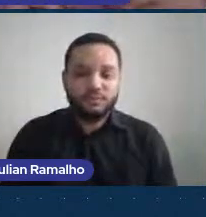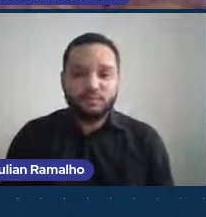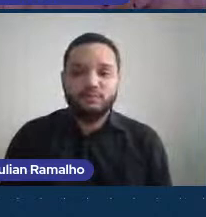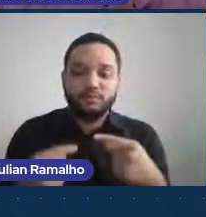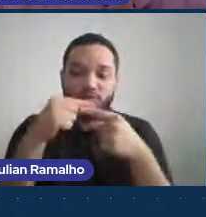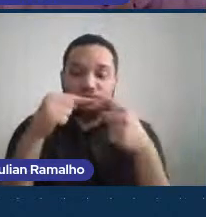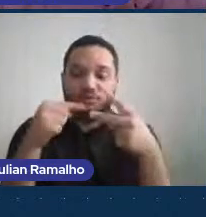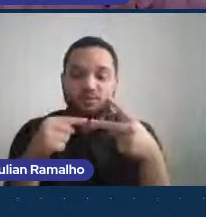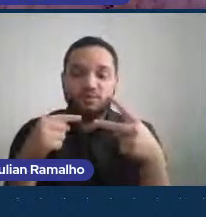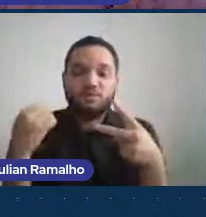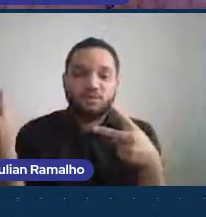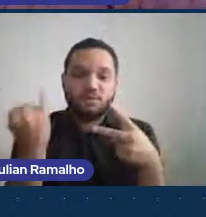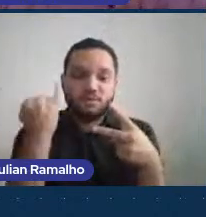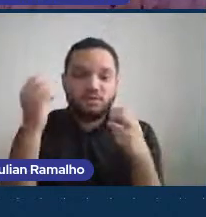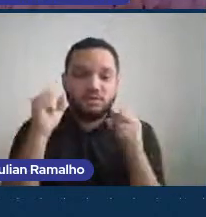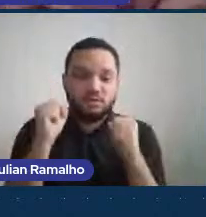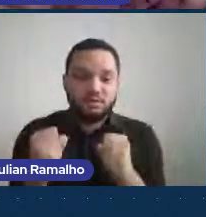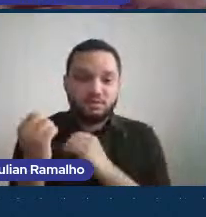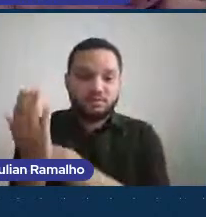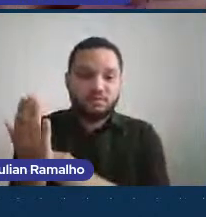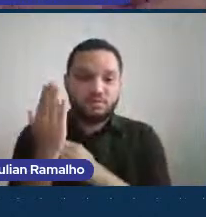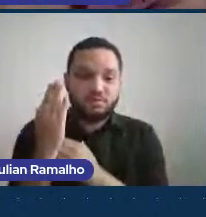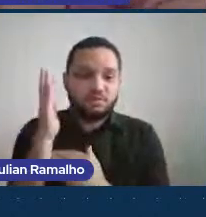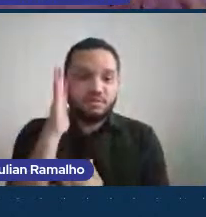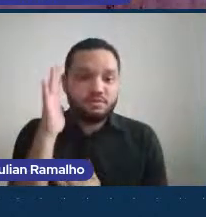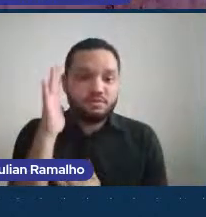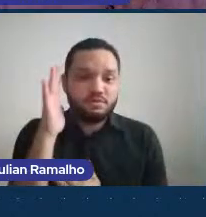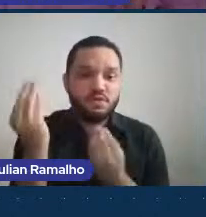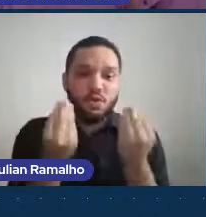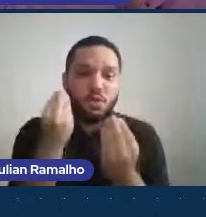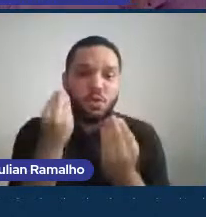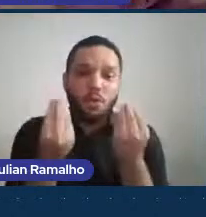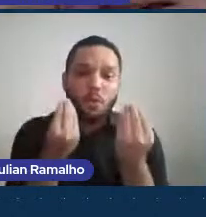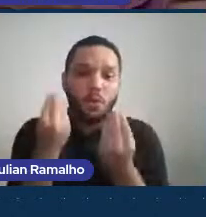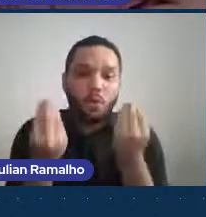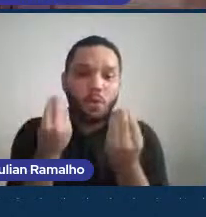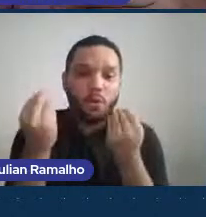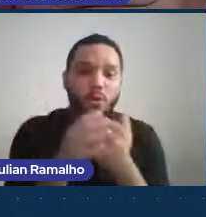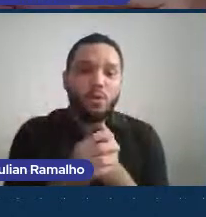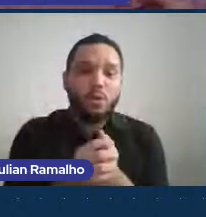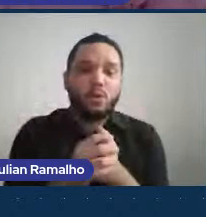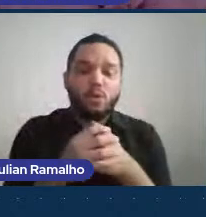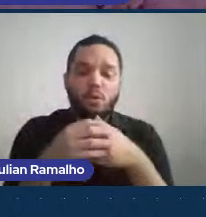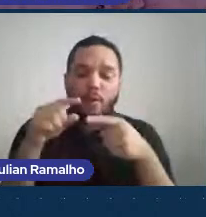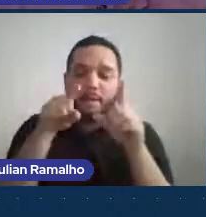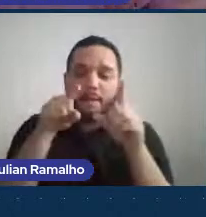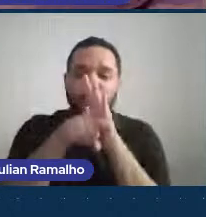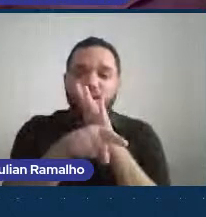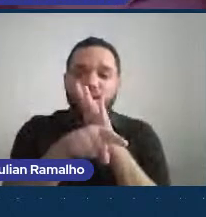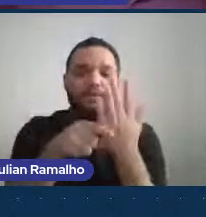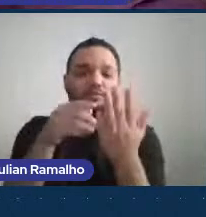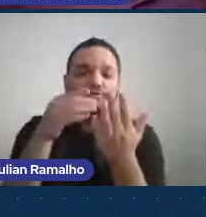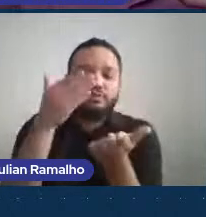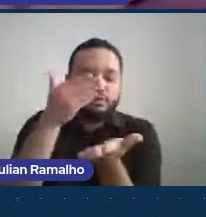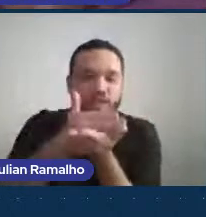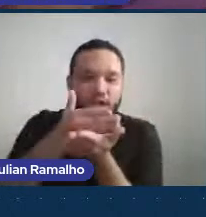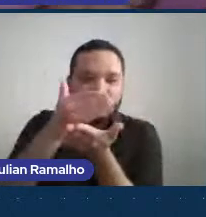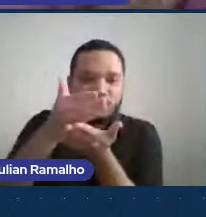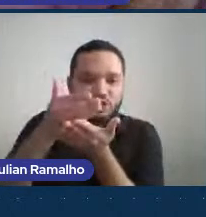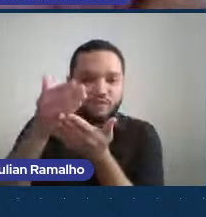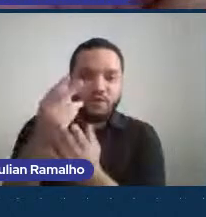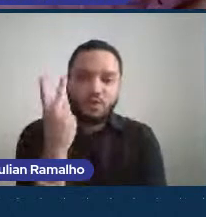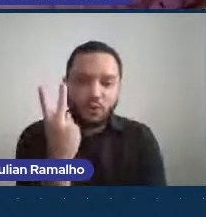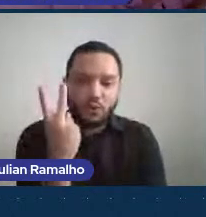importantes que já podem me ajudar a pensar em como que eu vou desmembrar aquela pergunta em duas específicas. Eu tenho que falar